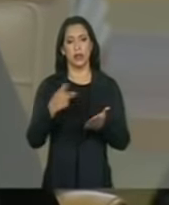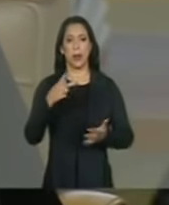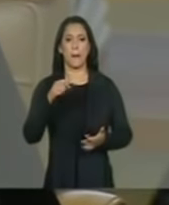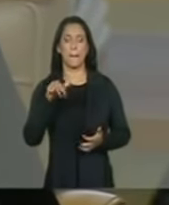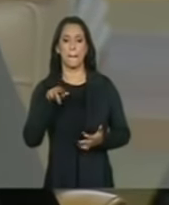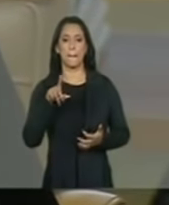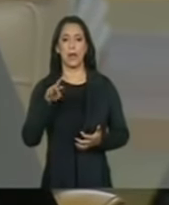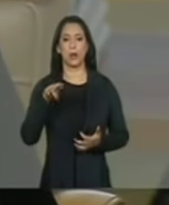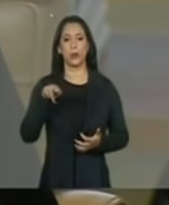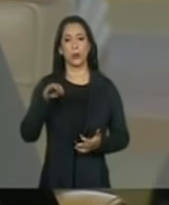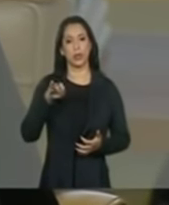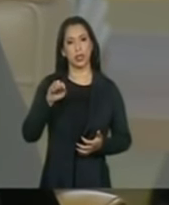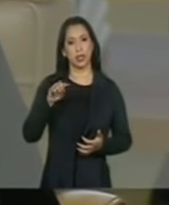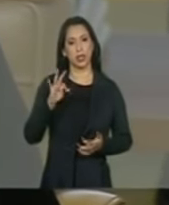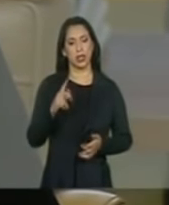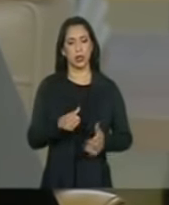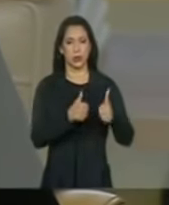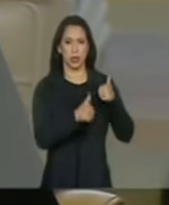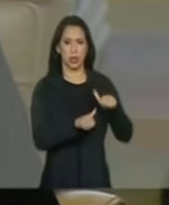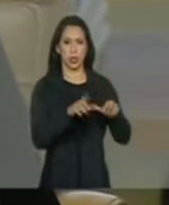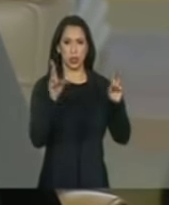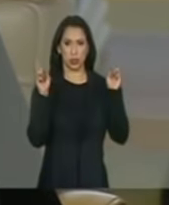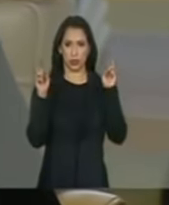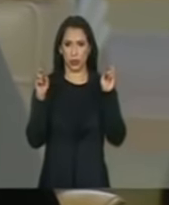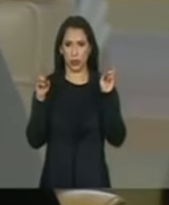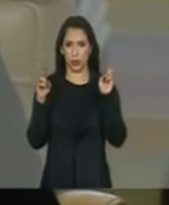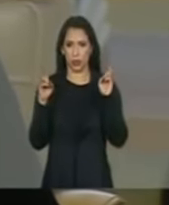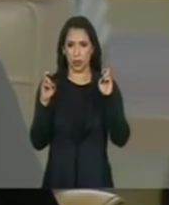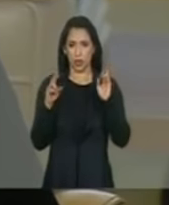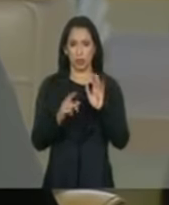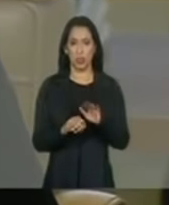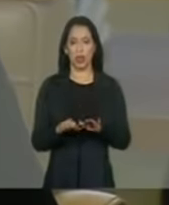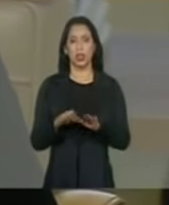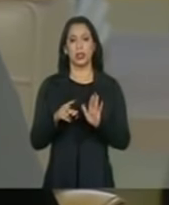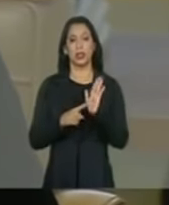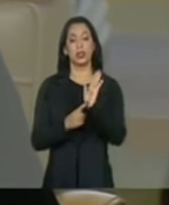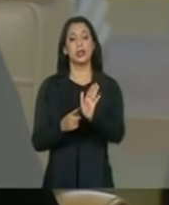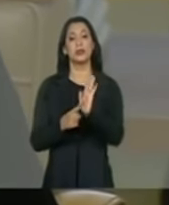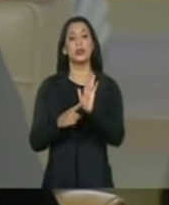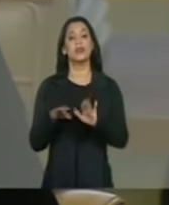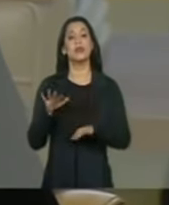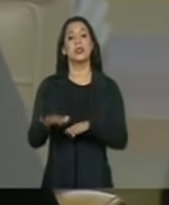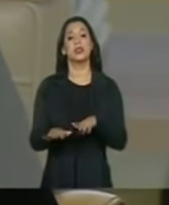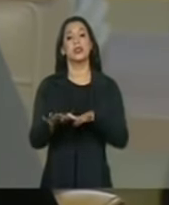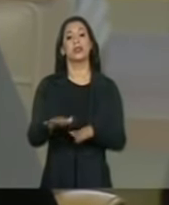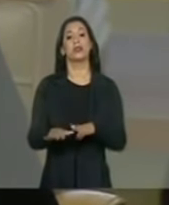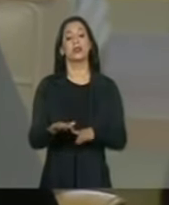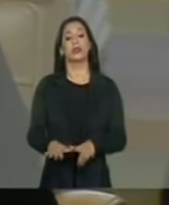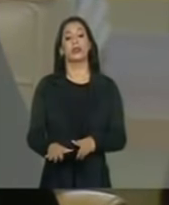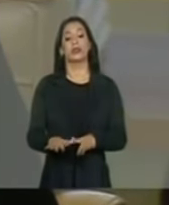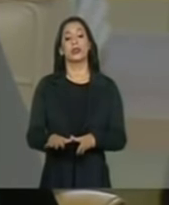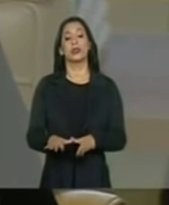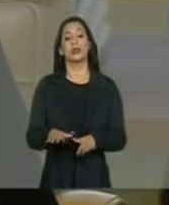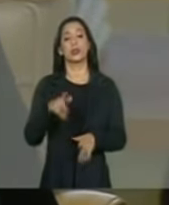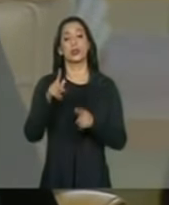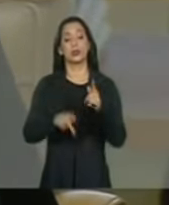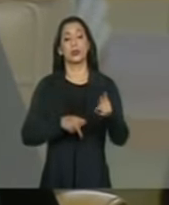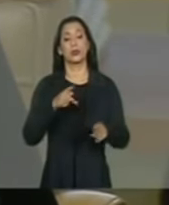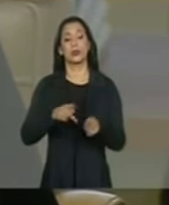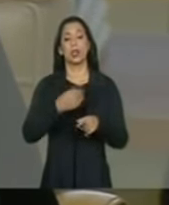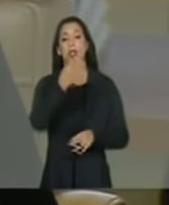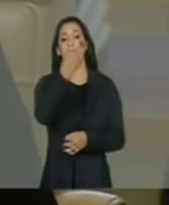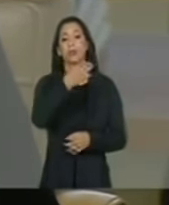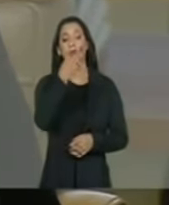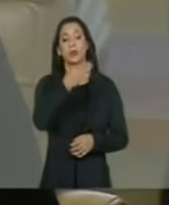neto que examinou o tema na perspectiva das manifestações populares e da opinião pública sustentando